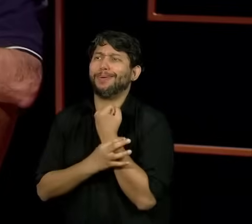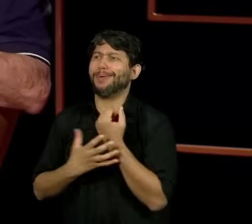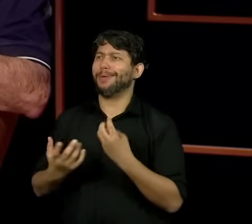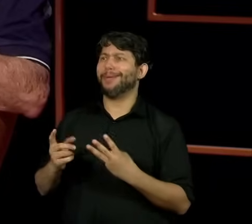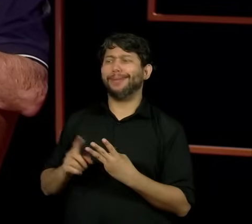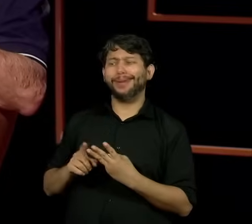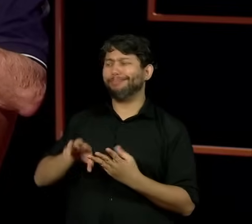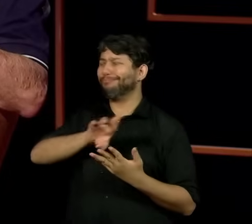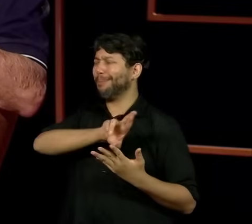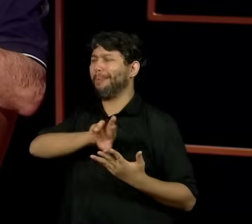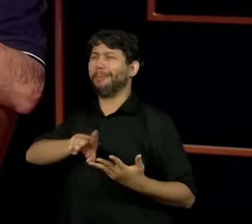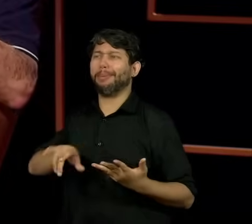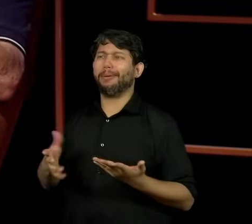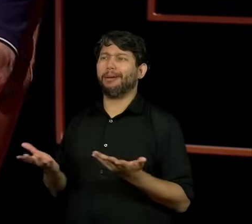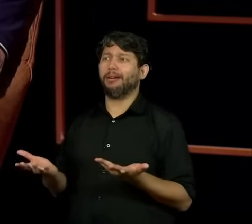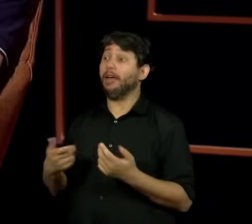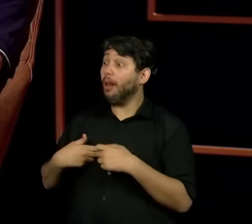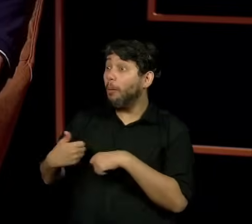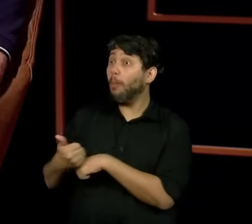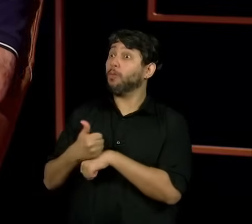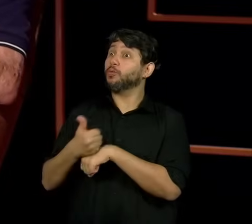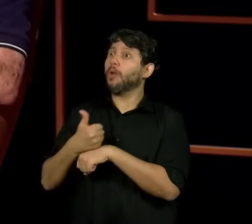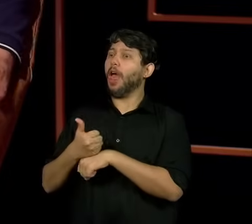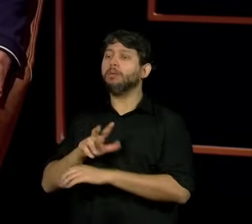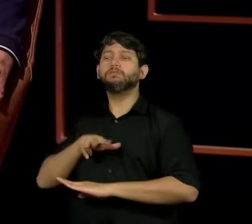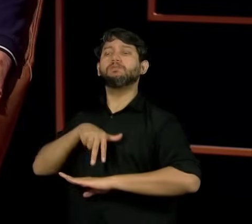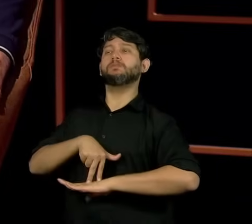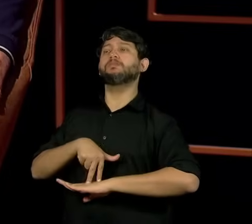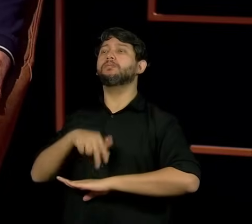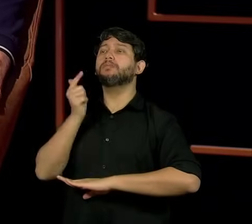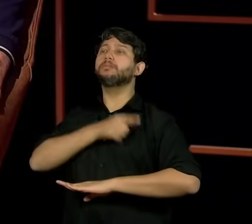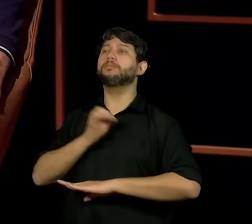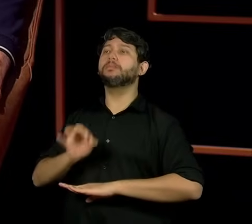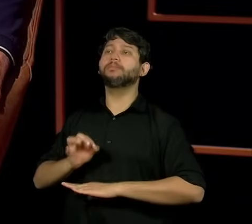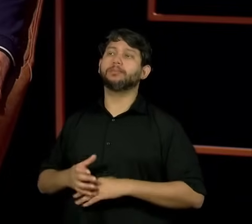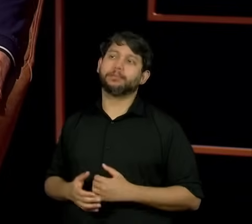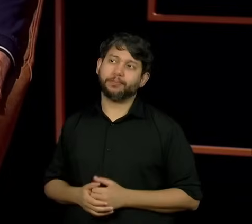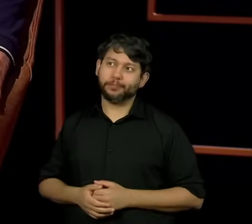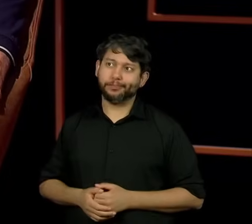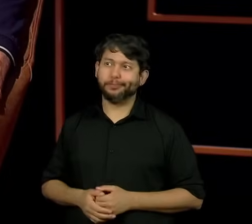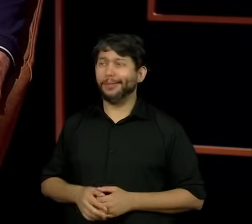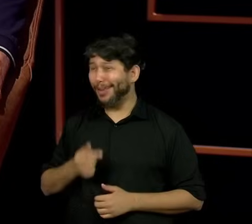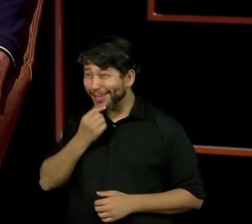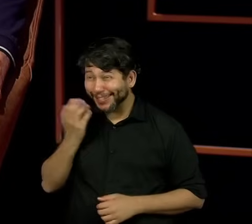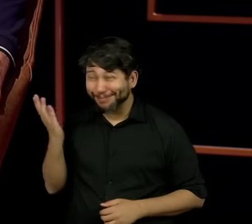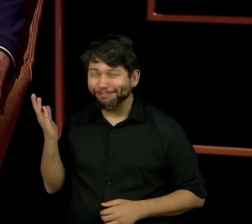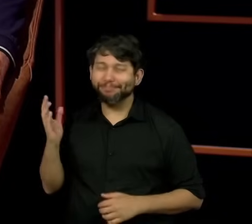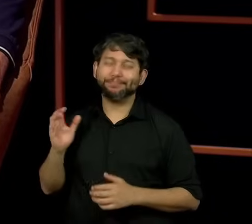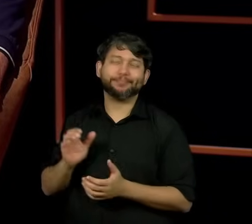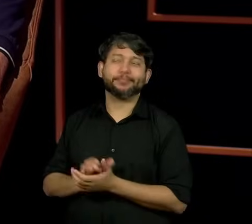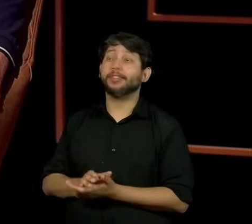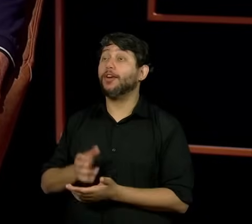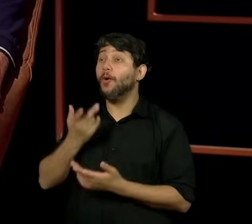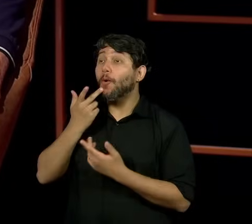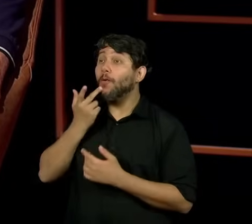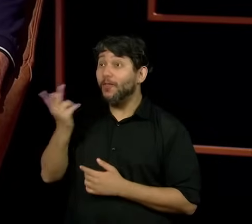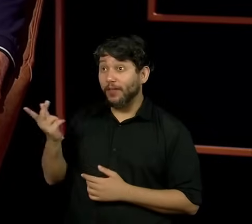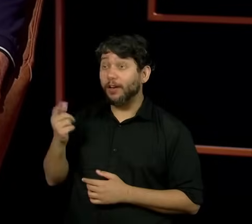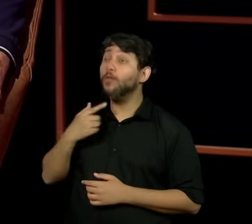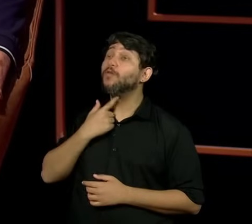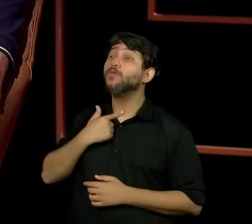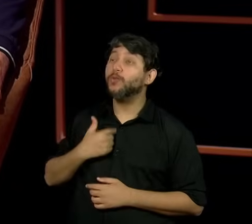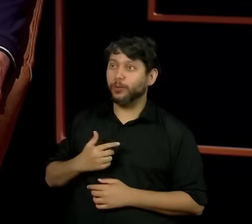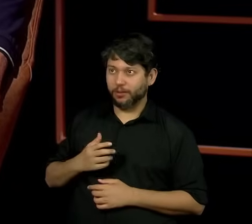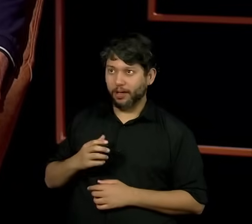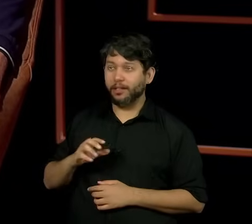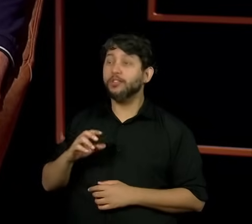com que ela, profissional, se colocava. O Petrônio, eu sempre disse a ele que eu queria dirigir com ele